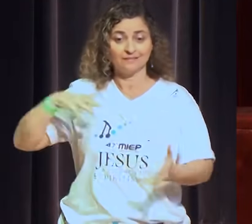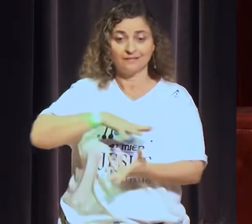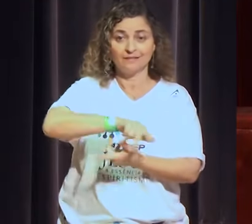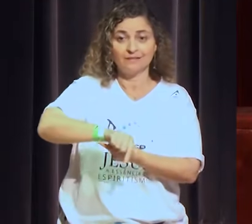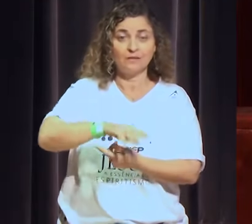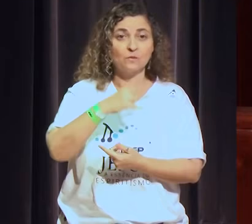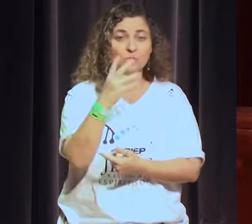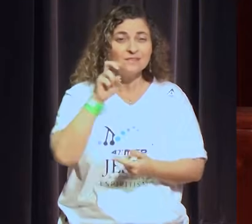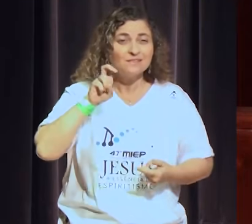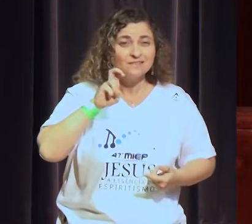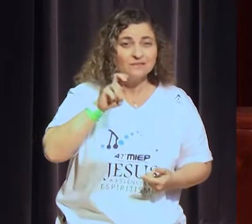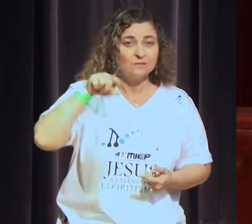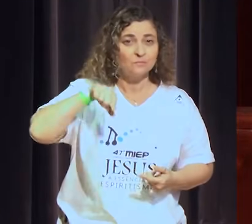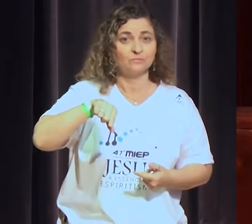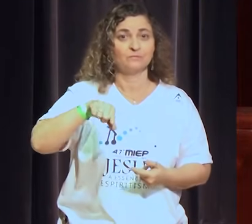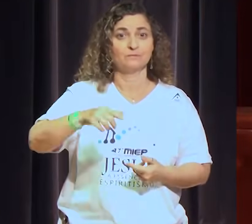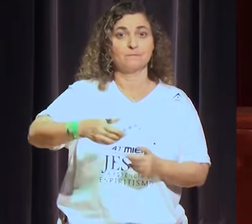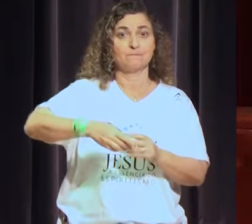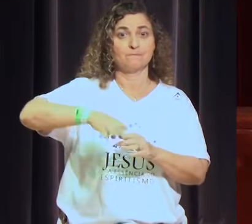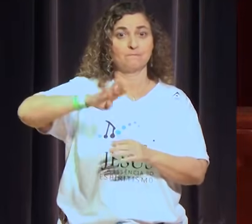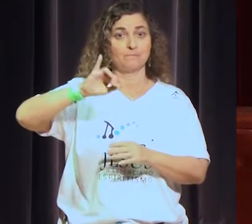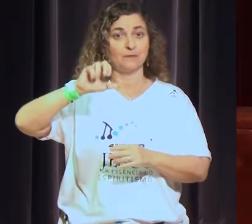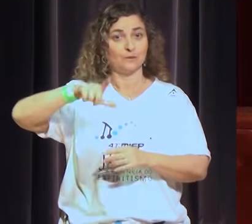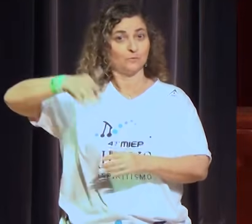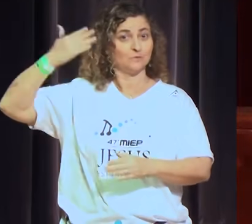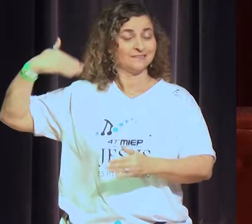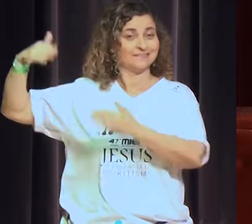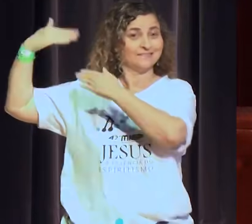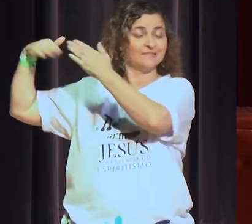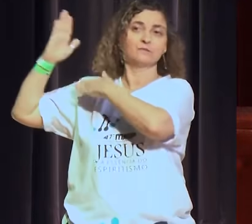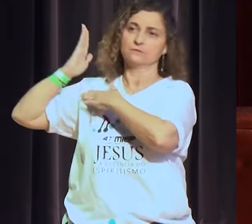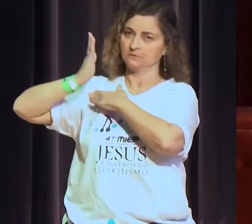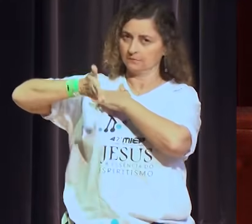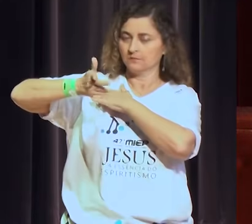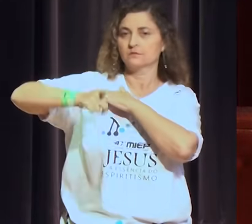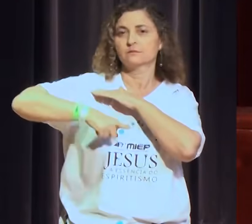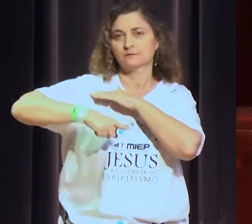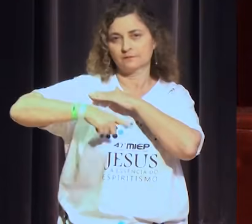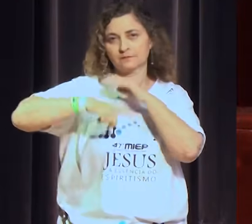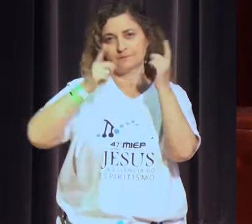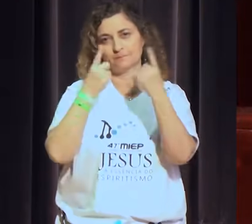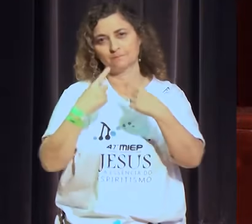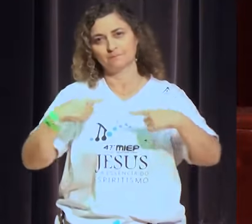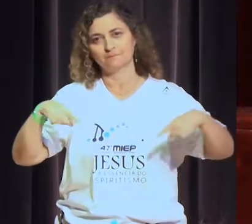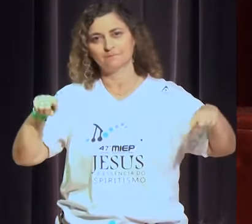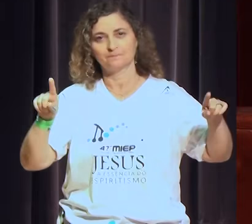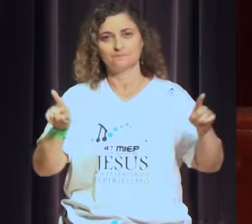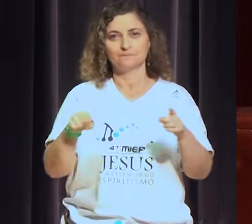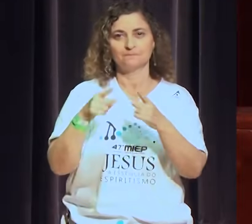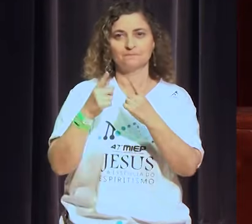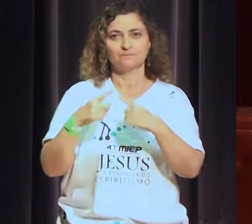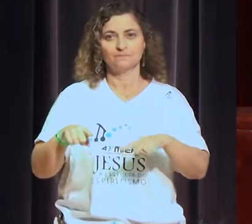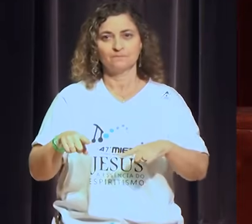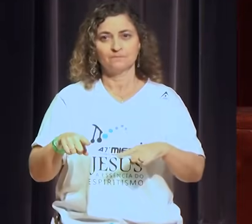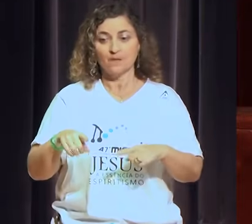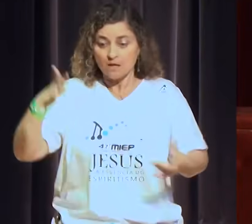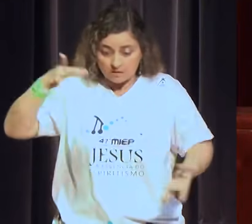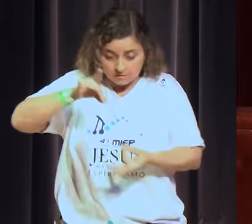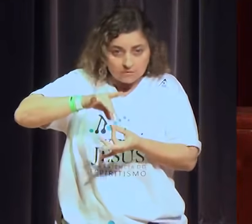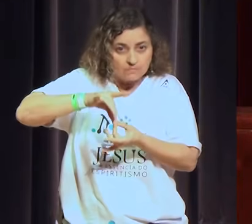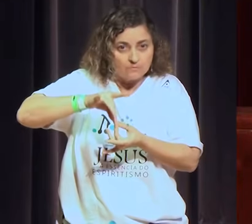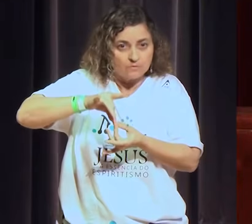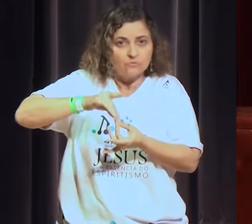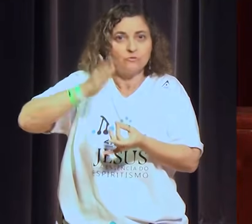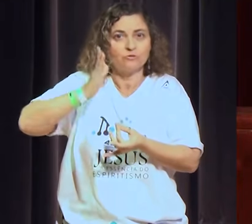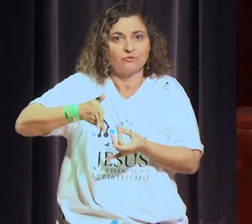4,5 bilhões de anos atrás, a música já existia. Esses espíritos saíram desse orbe, foram em